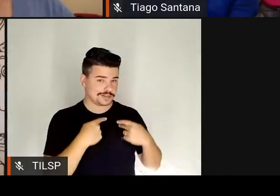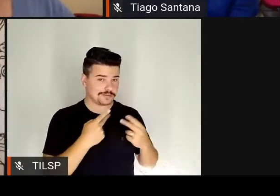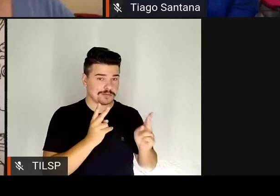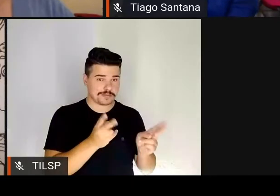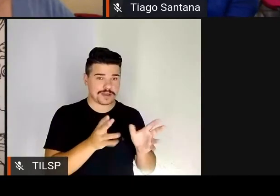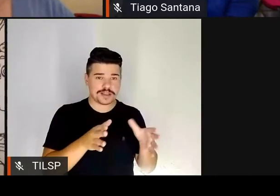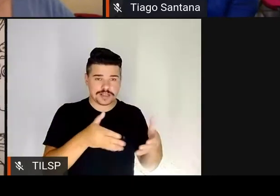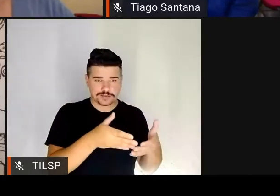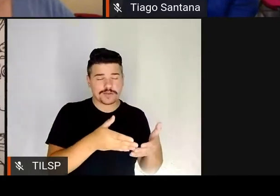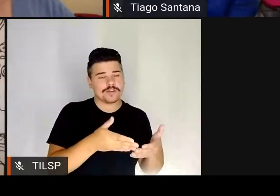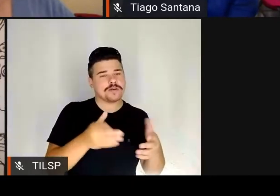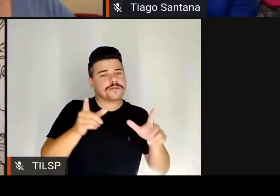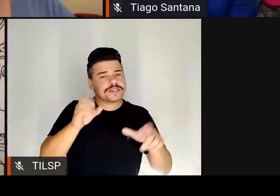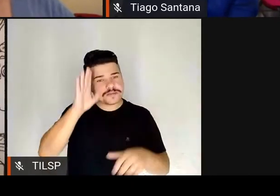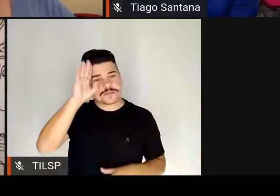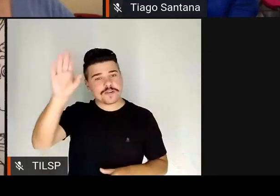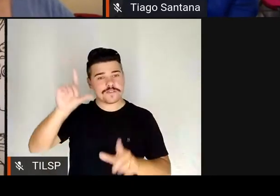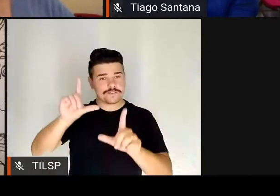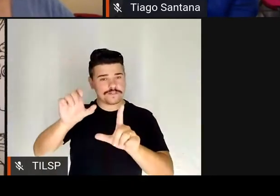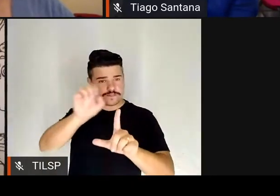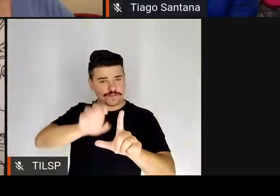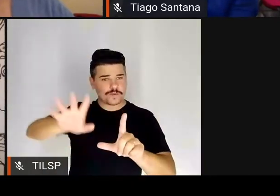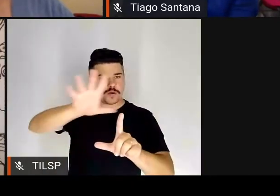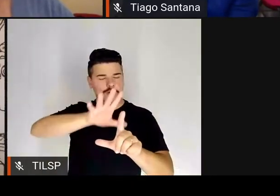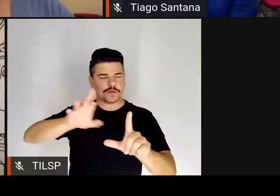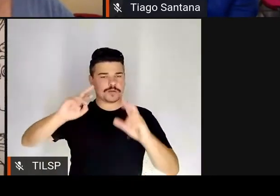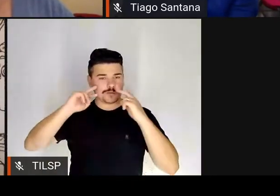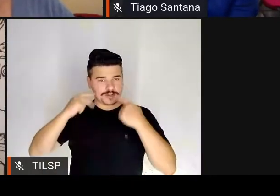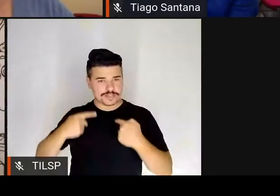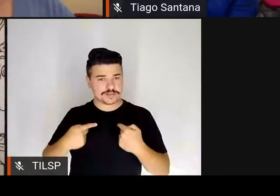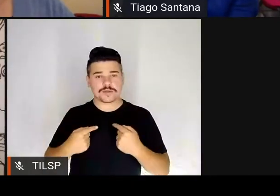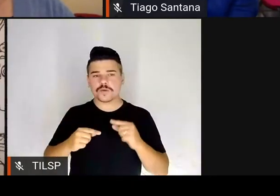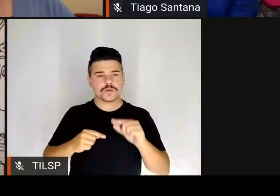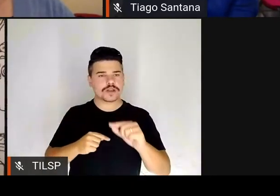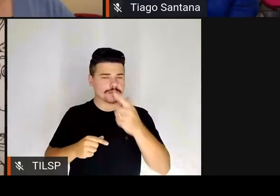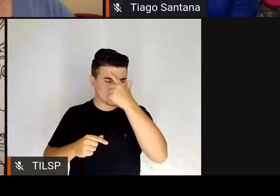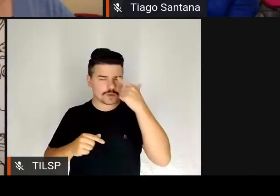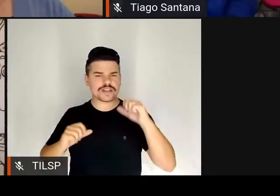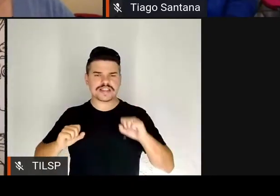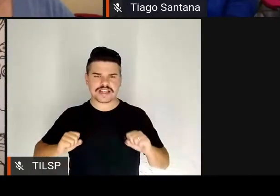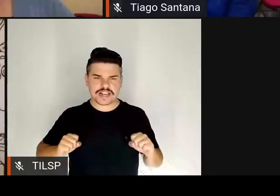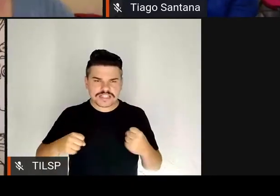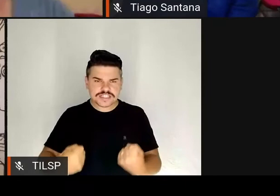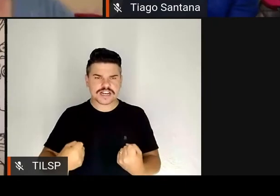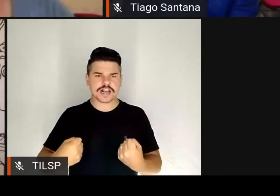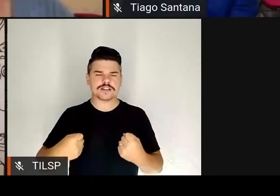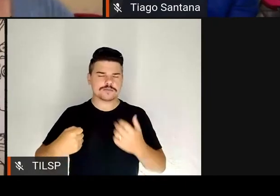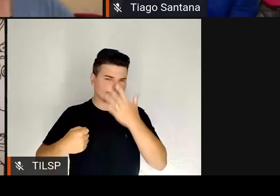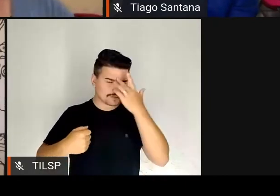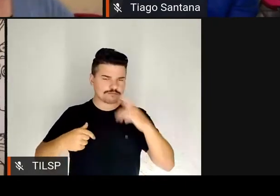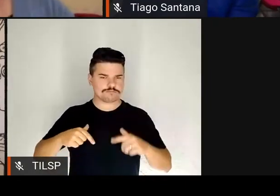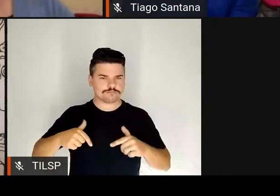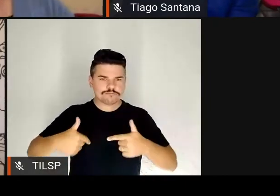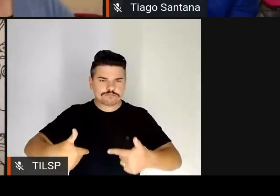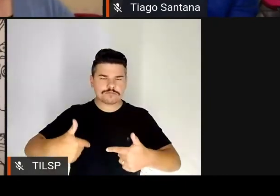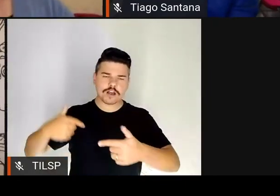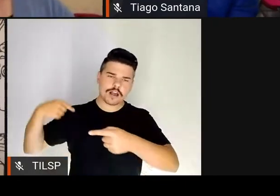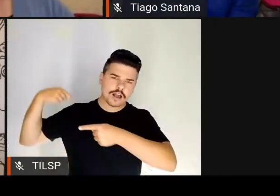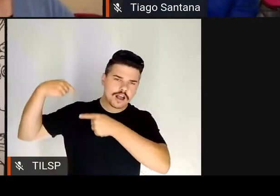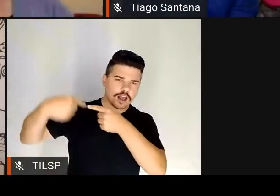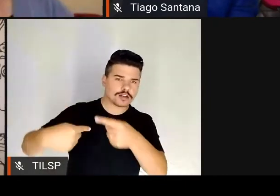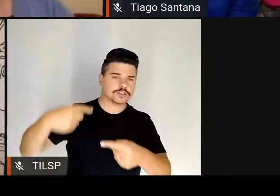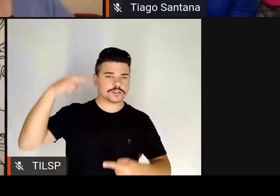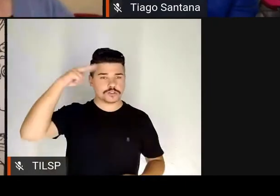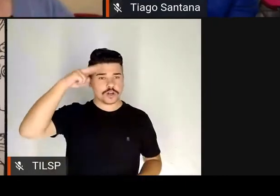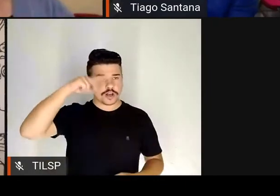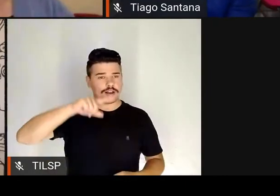essa noção de humanismo. Então, principalmente o fotógrafo humanista, a gente entende como aquele que é engajado, mas isso